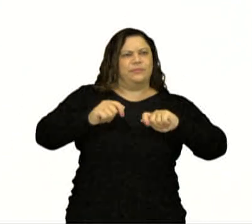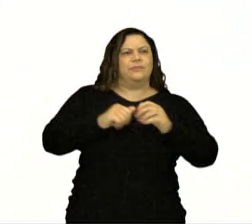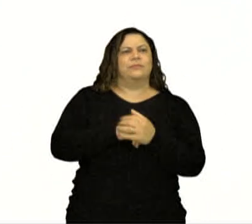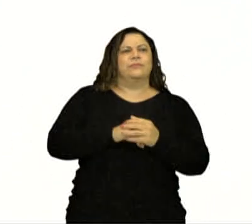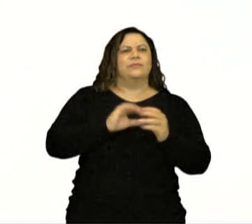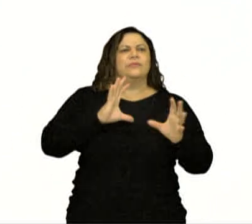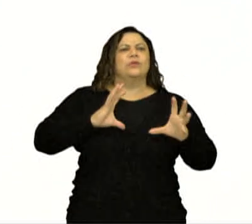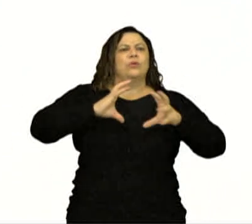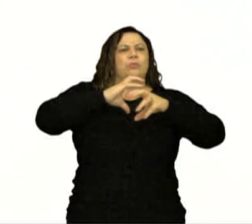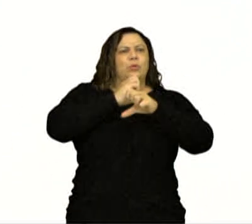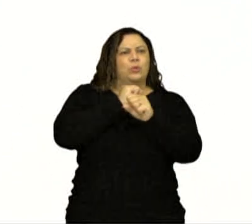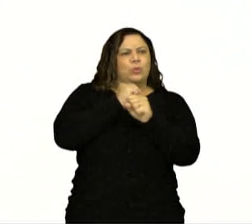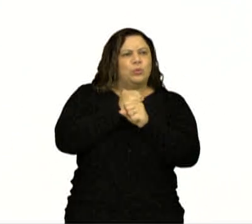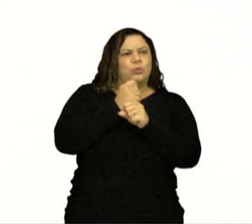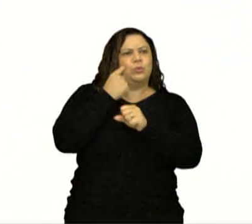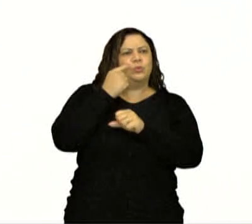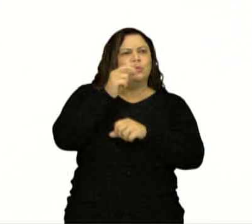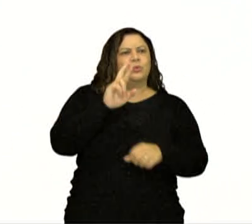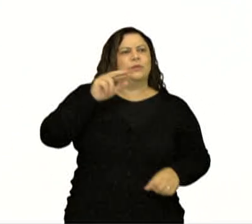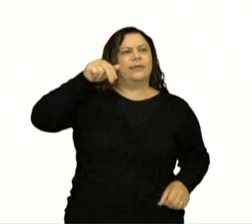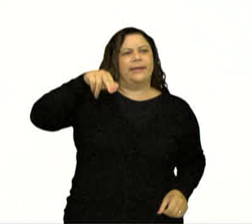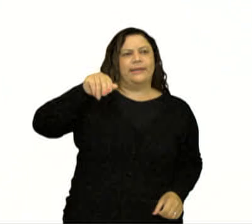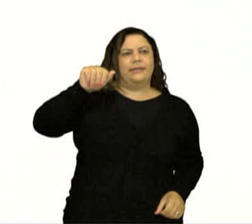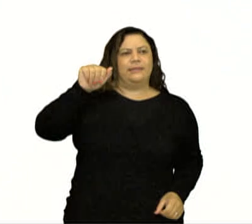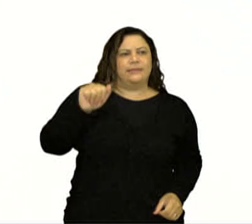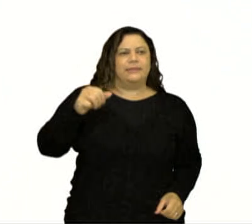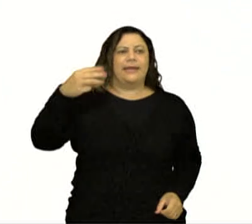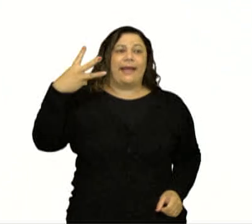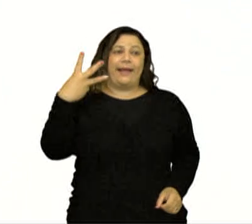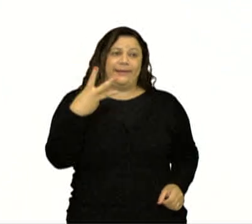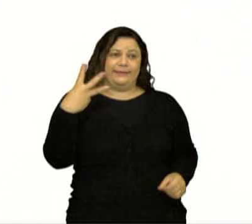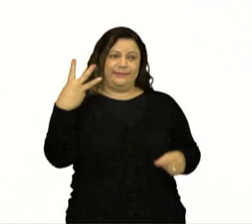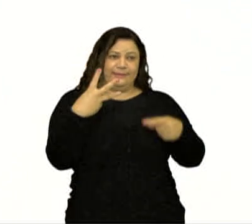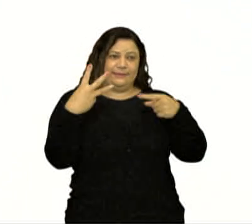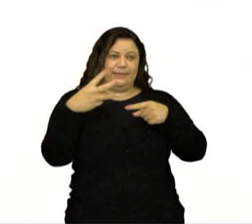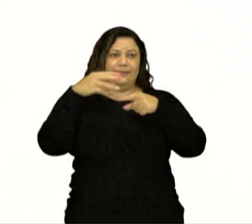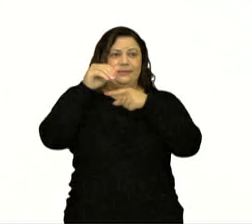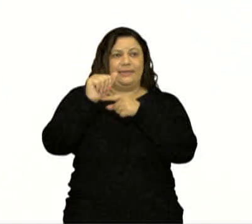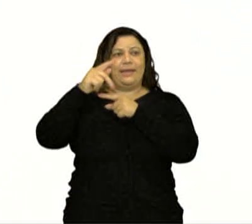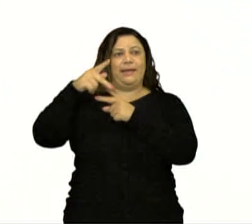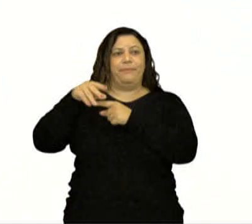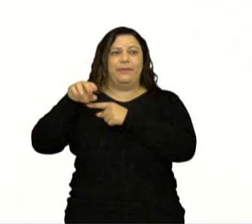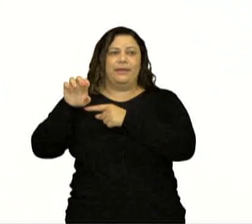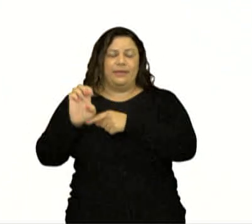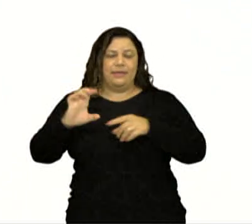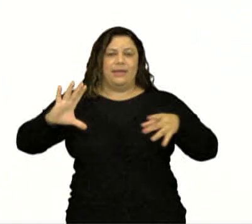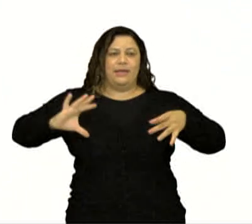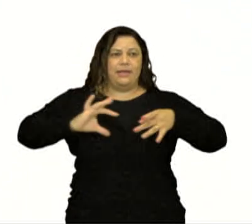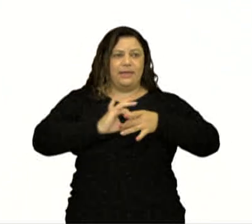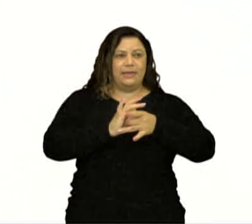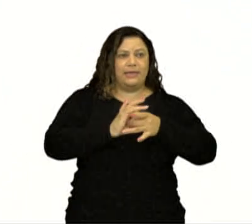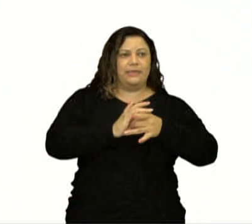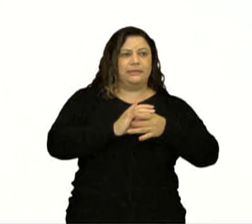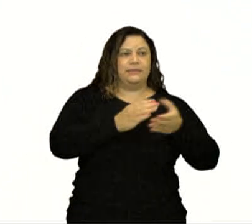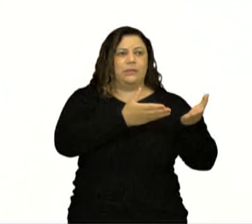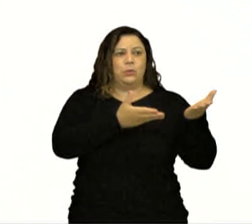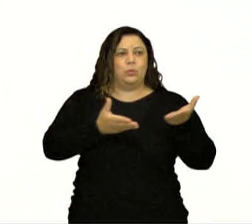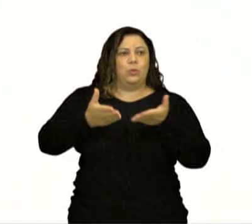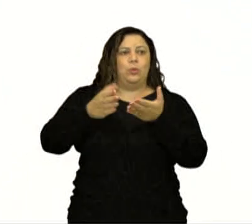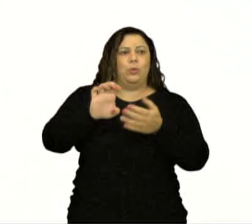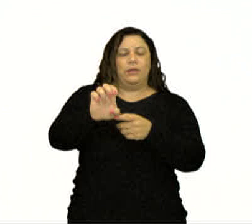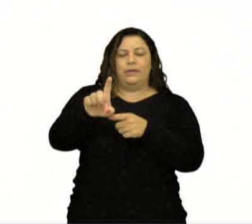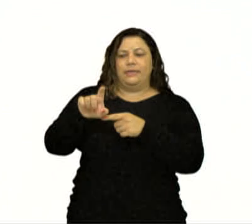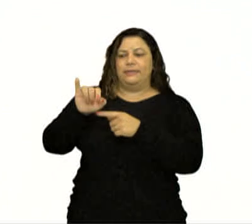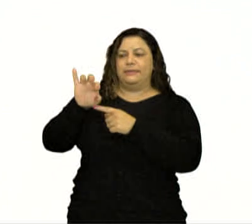RNA mensageiro e 3, né, sítios A, P e E de ligação com o RNA transportador. Alguns livros trazem apenas